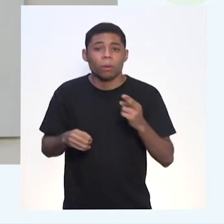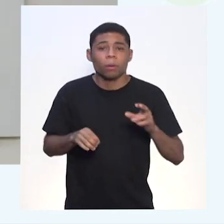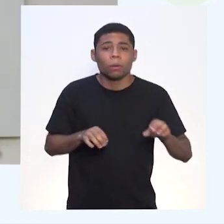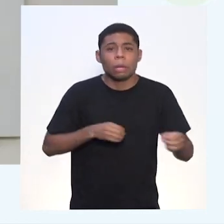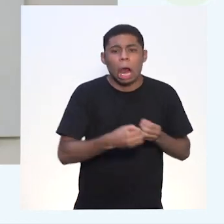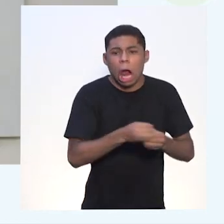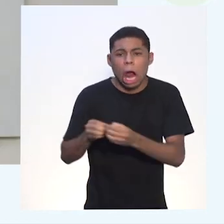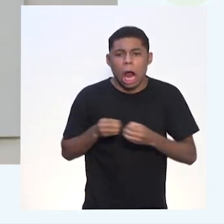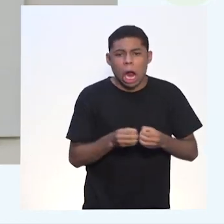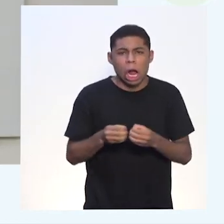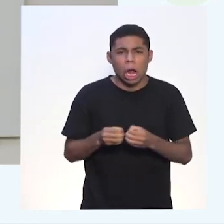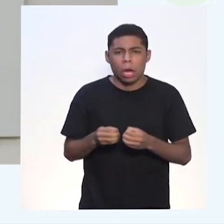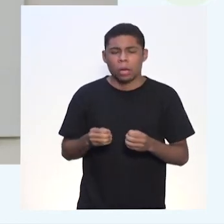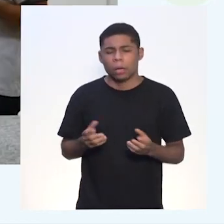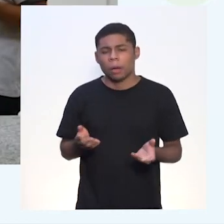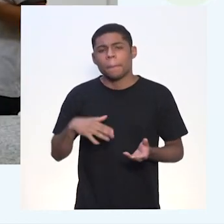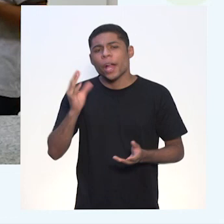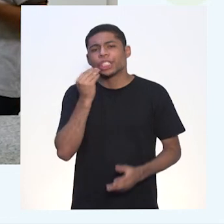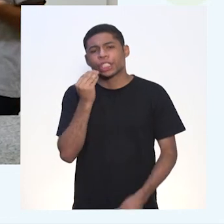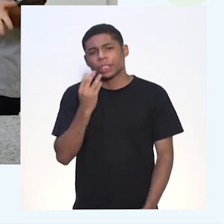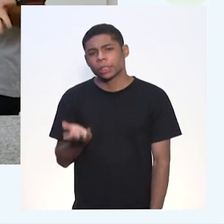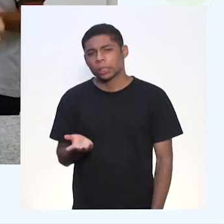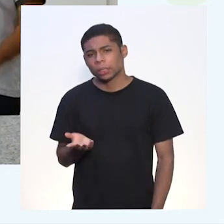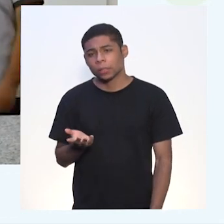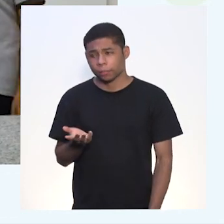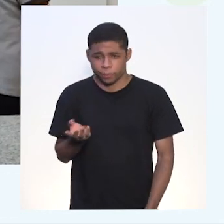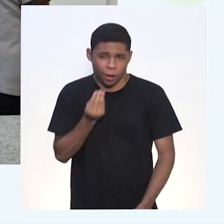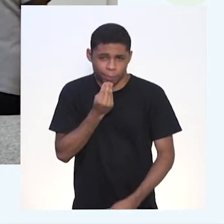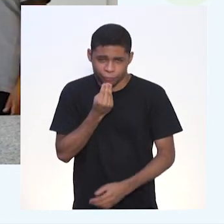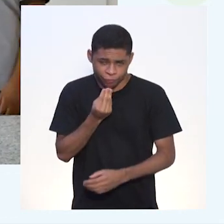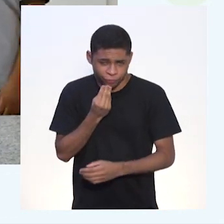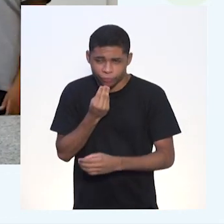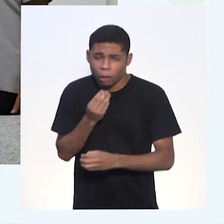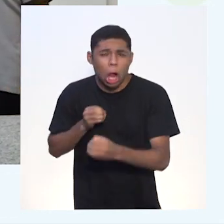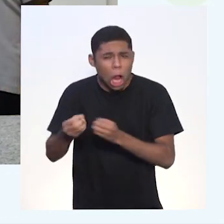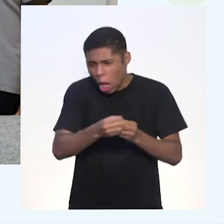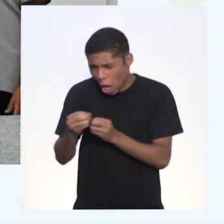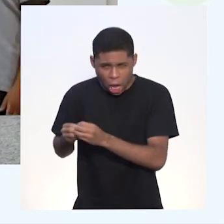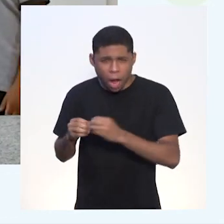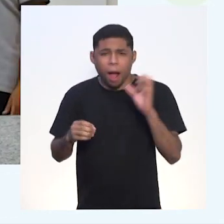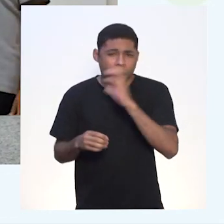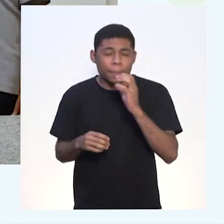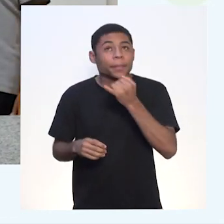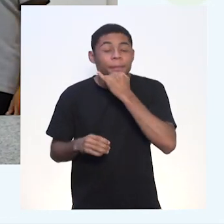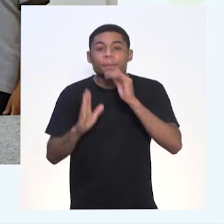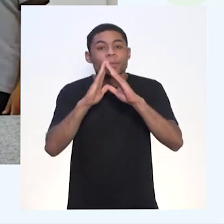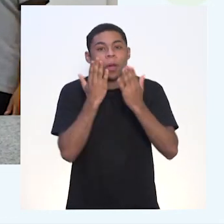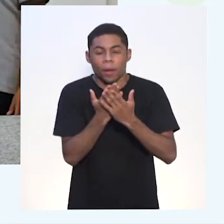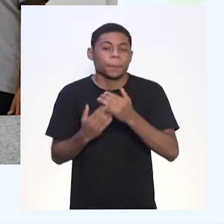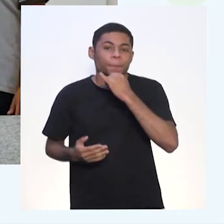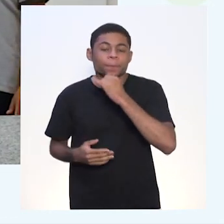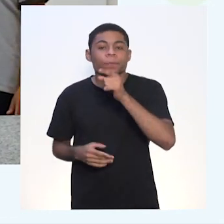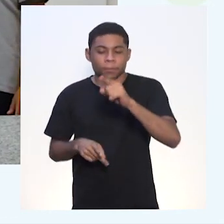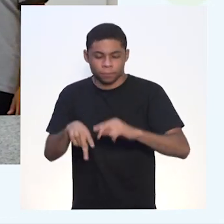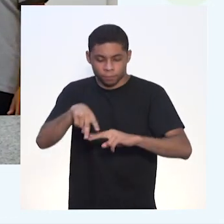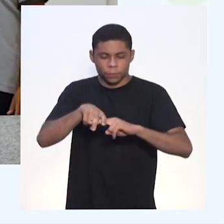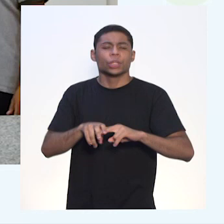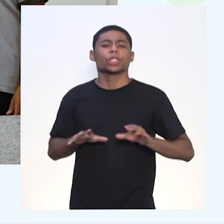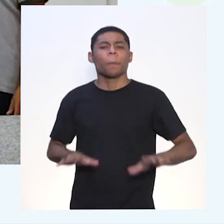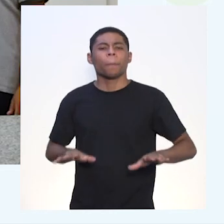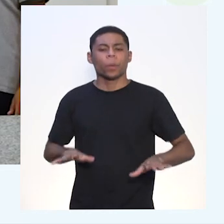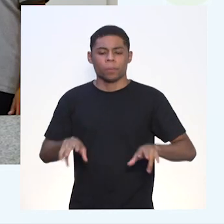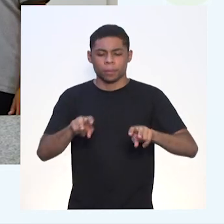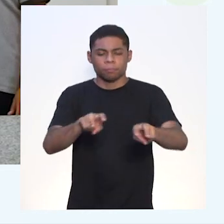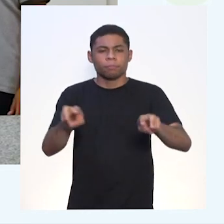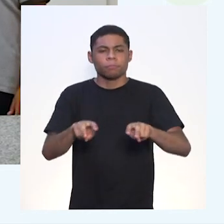quando elas estão mais agitadas, tem mais chances de haver choque, né? Isso. A gente pode até pensar na escola, né? Quando vocês estão lá sentadinhos de boa na